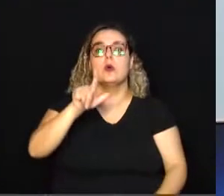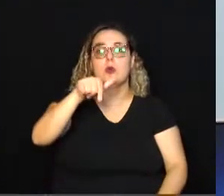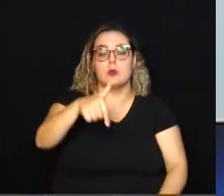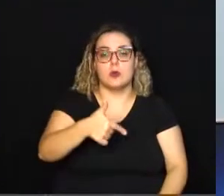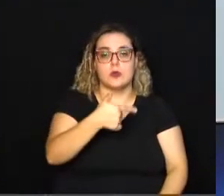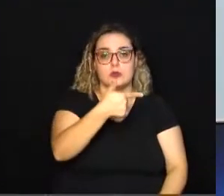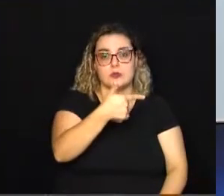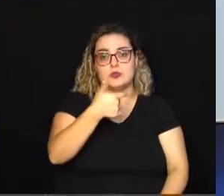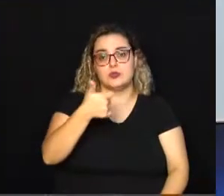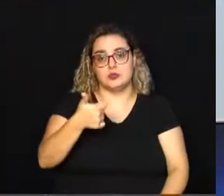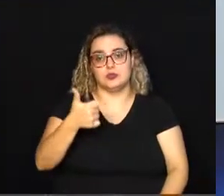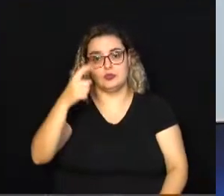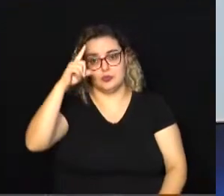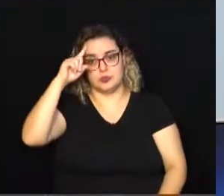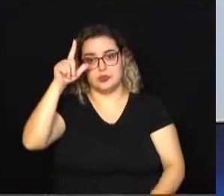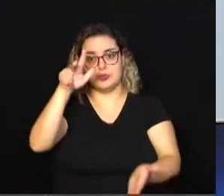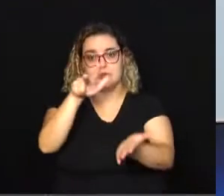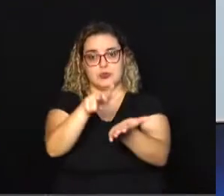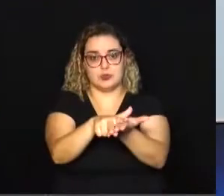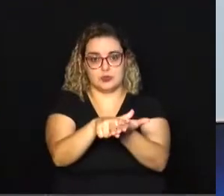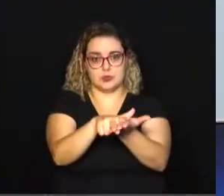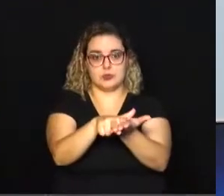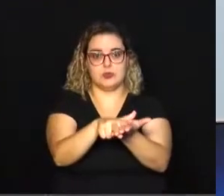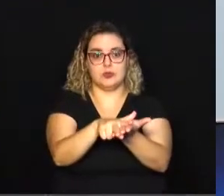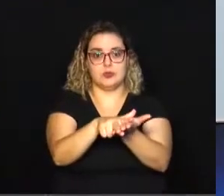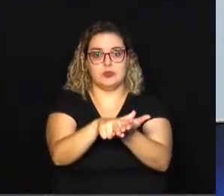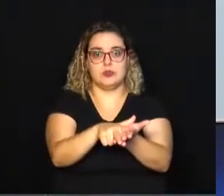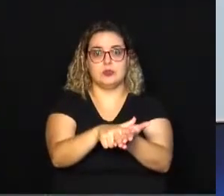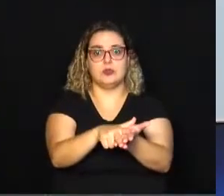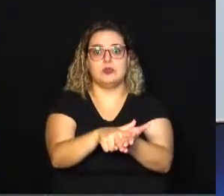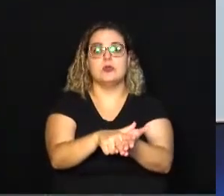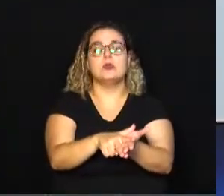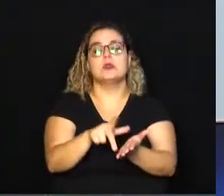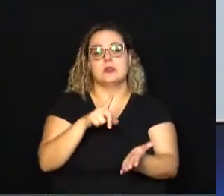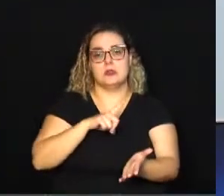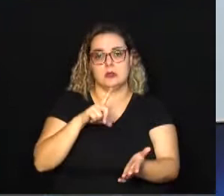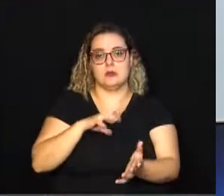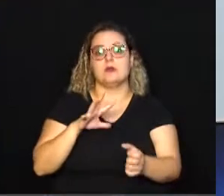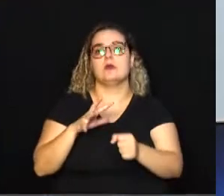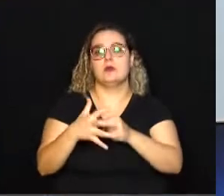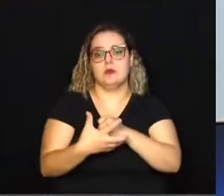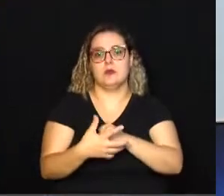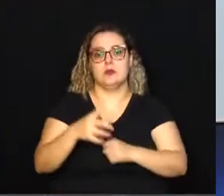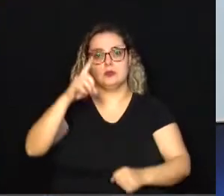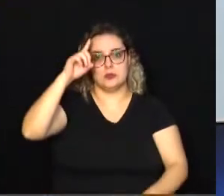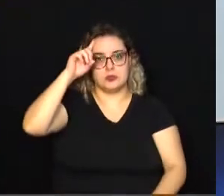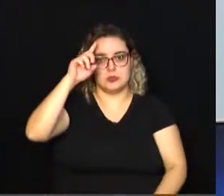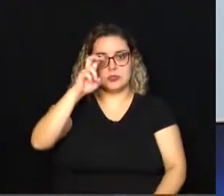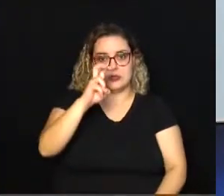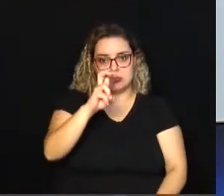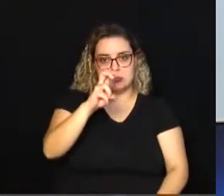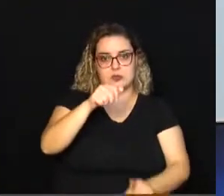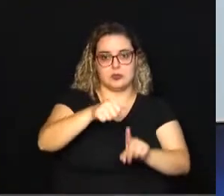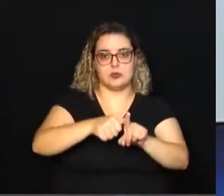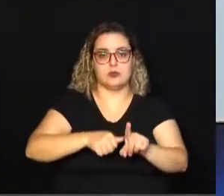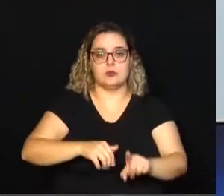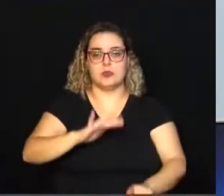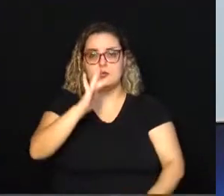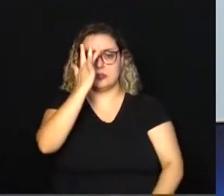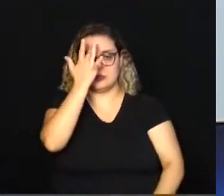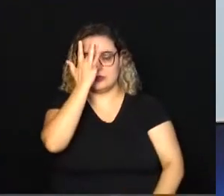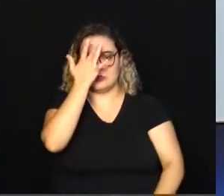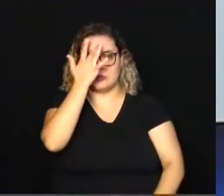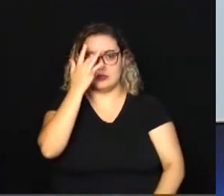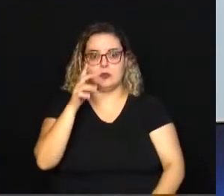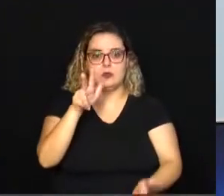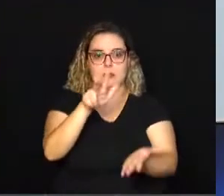de internação. A professora testou positivo no dia 5 de fevereiro, foi internada no dia 10 e a